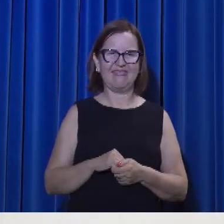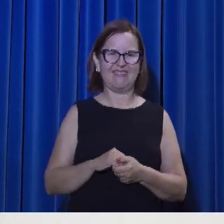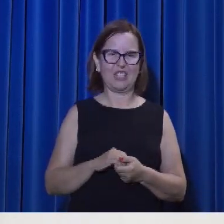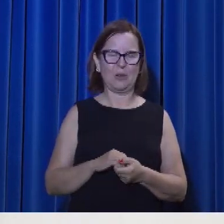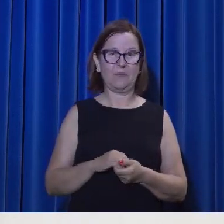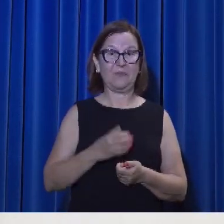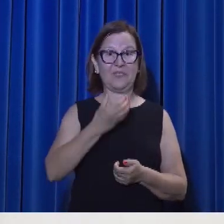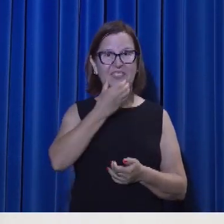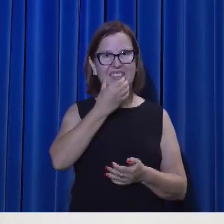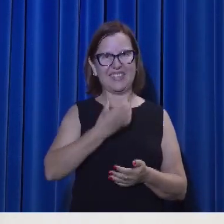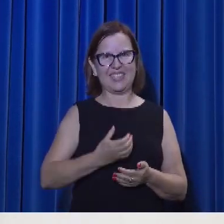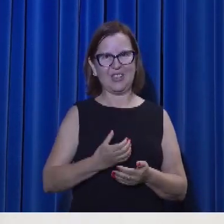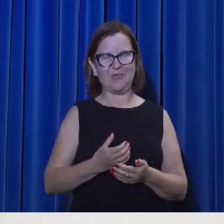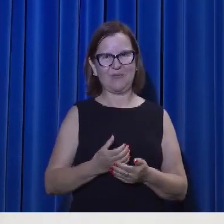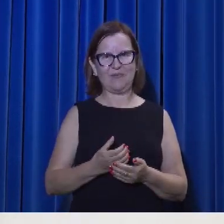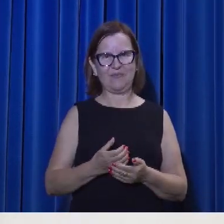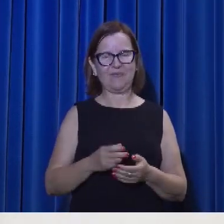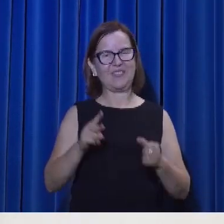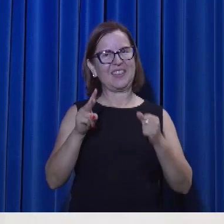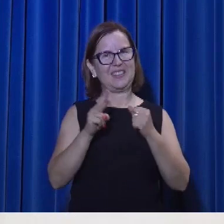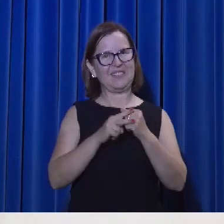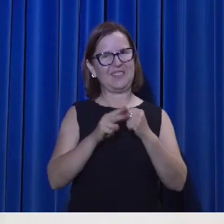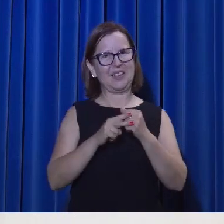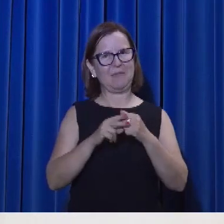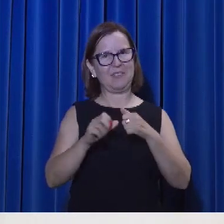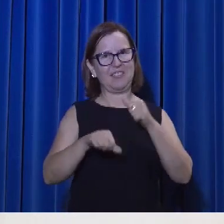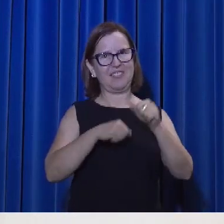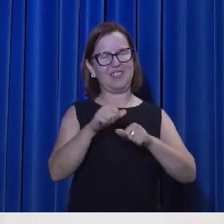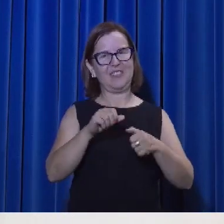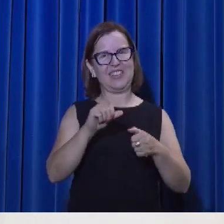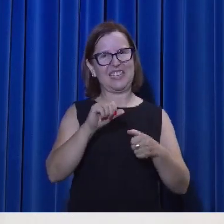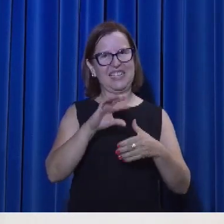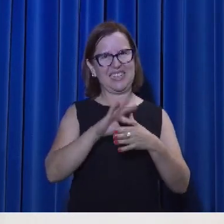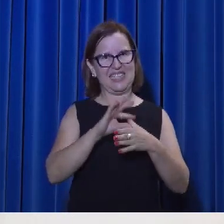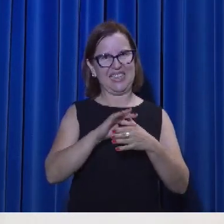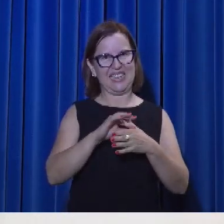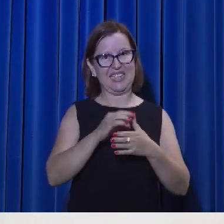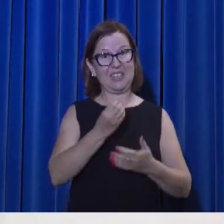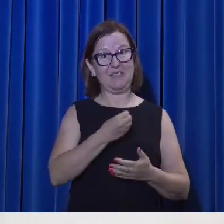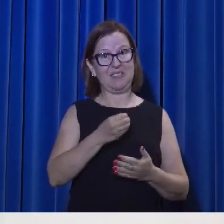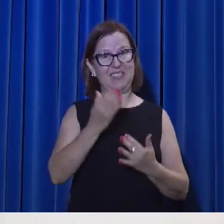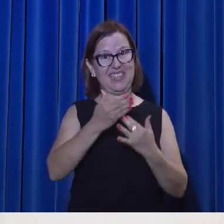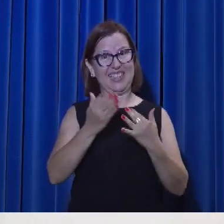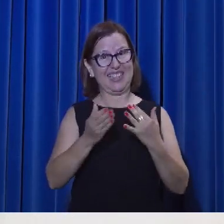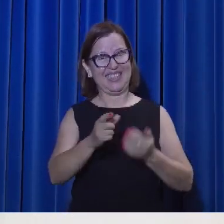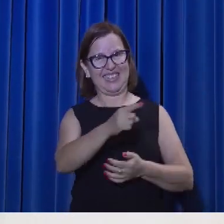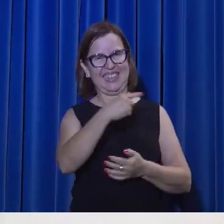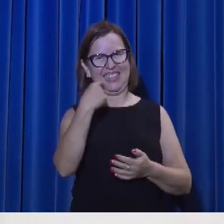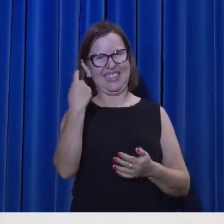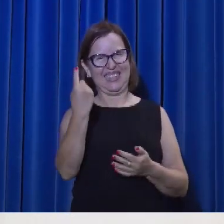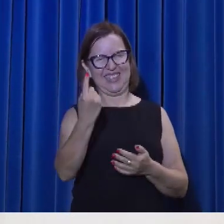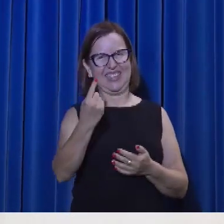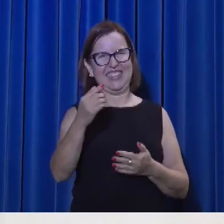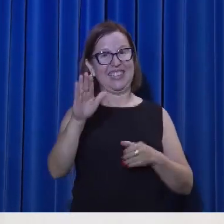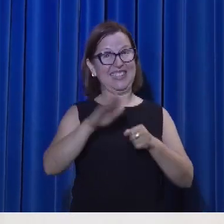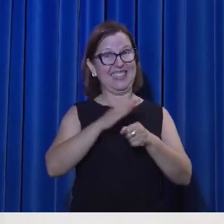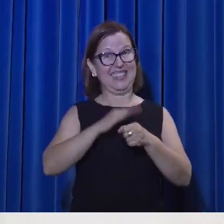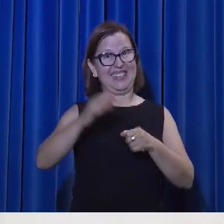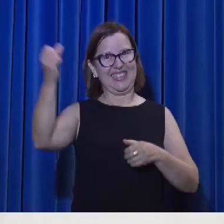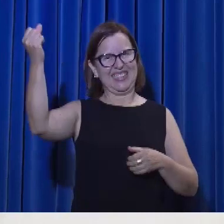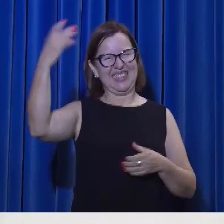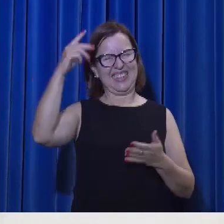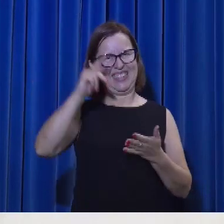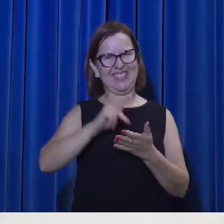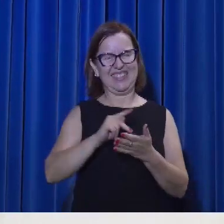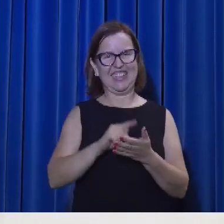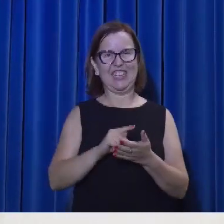O Natal é o Verbo se fez carne e habitou entre nós, cheio de graça e de verdade.